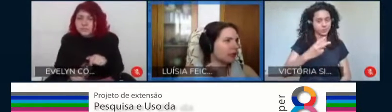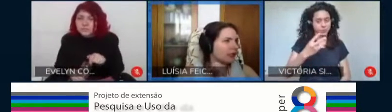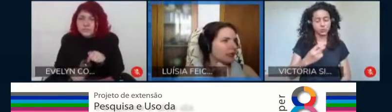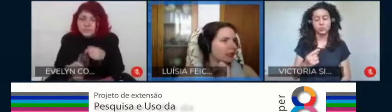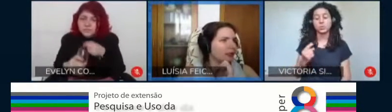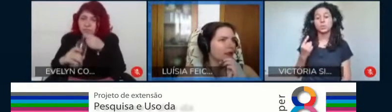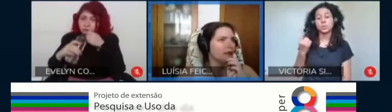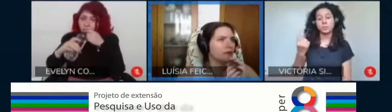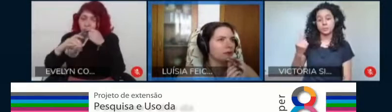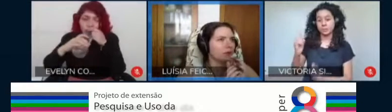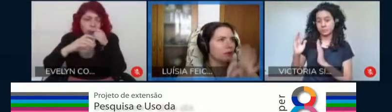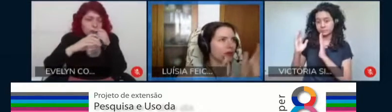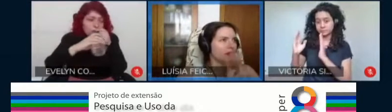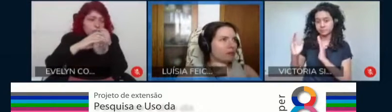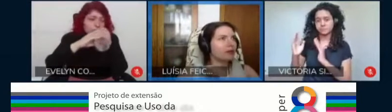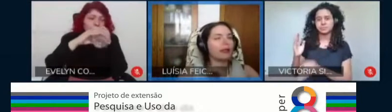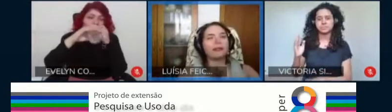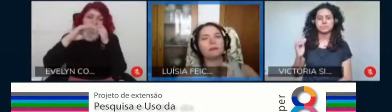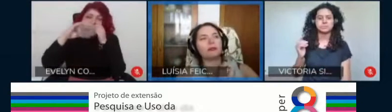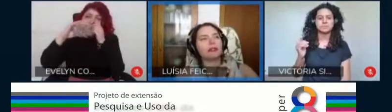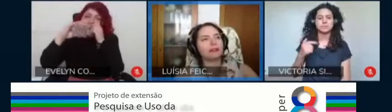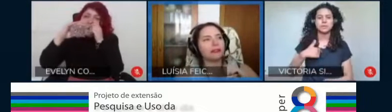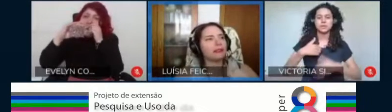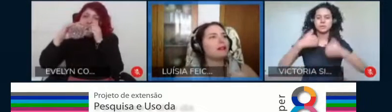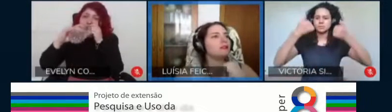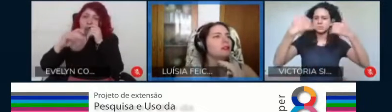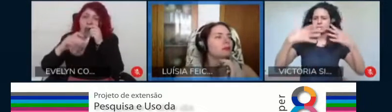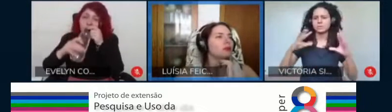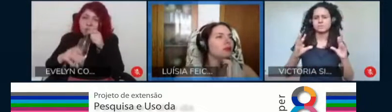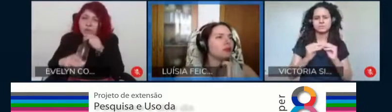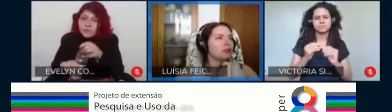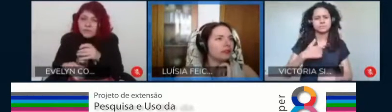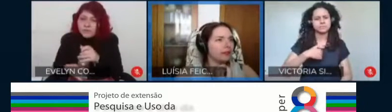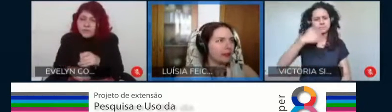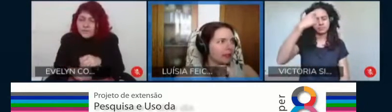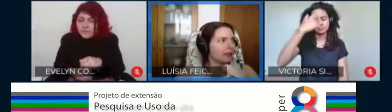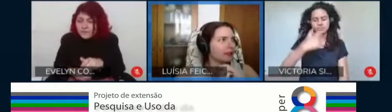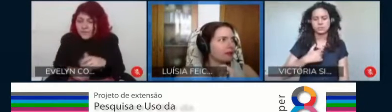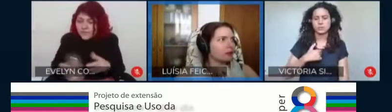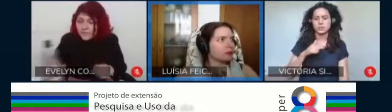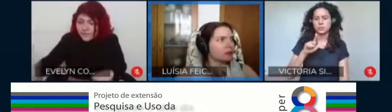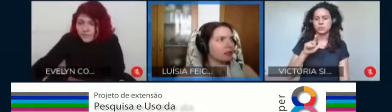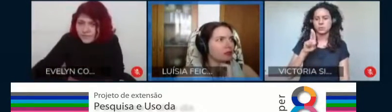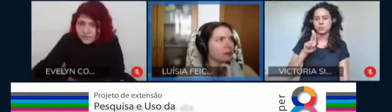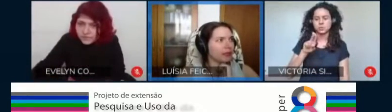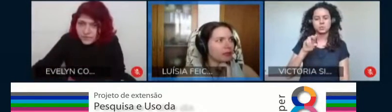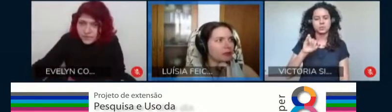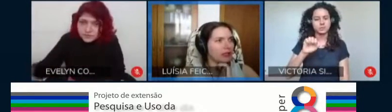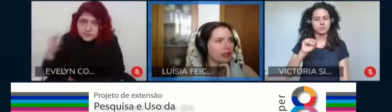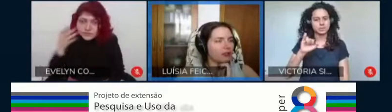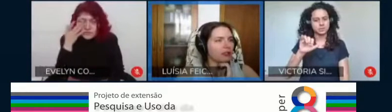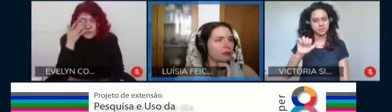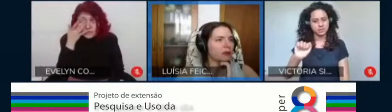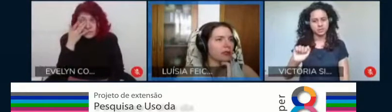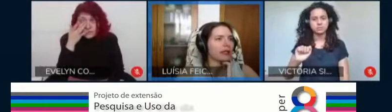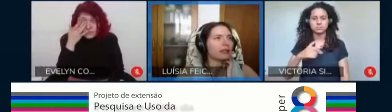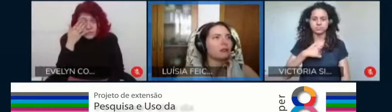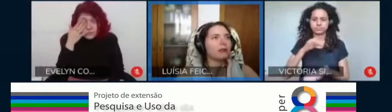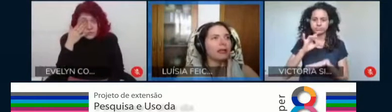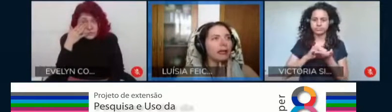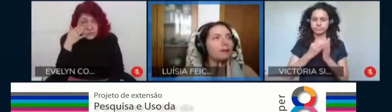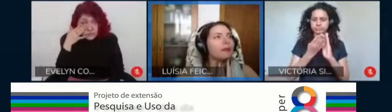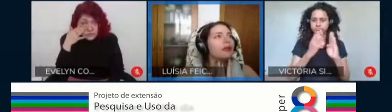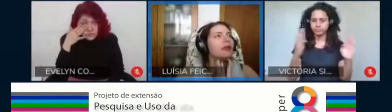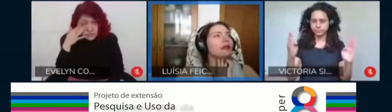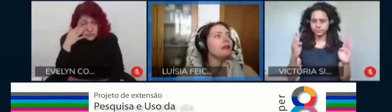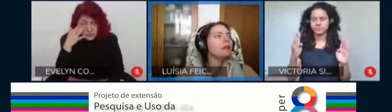para que sou Luísa, bibliotecária na Biblioteca Central. De apoio hoje está a Marina, que nos acompanha no chat, que é bibliotecária